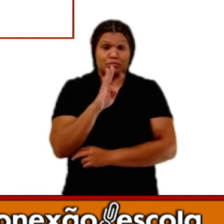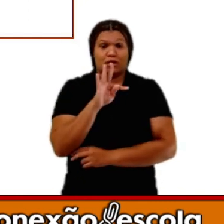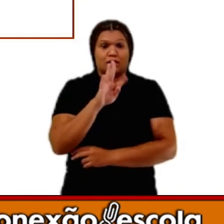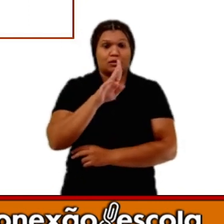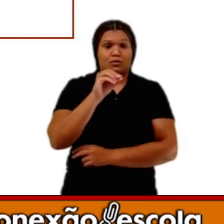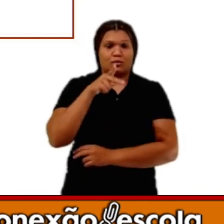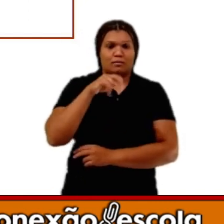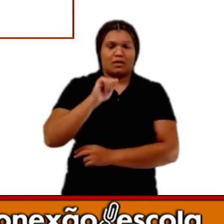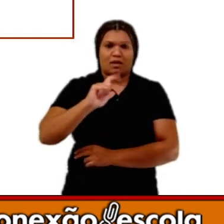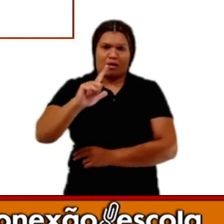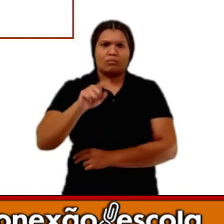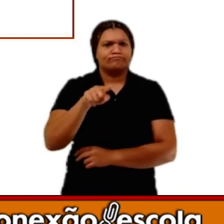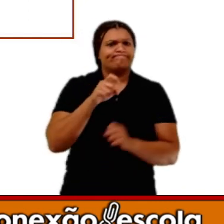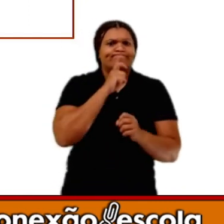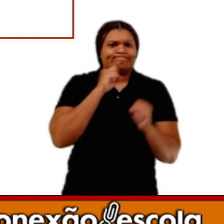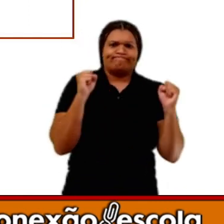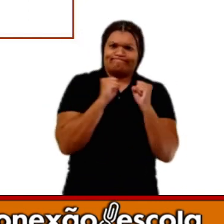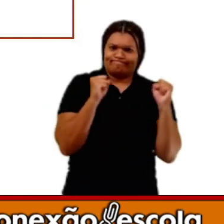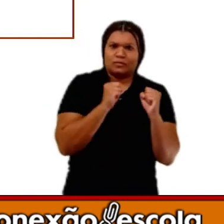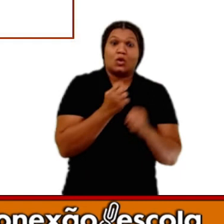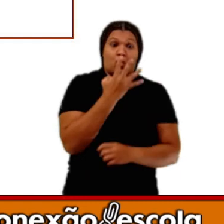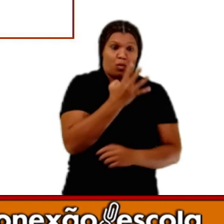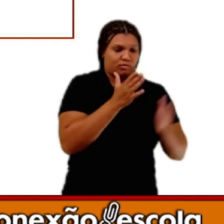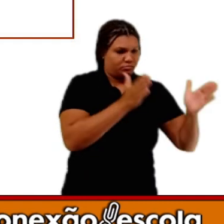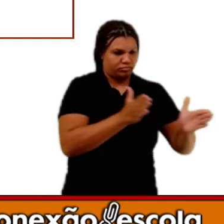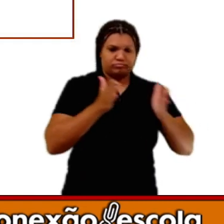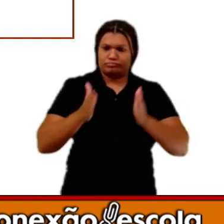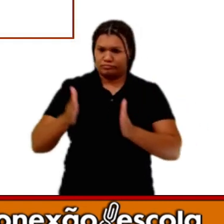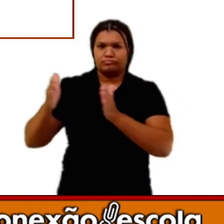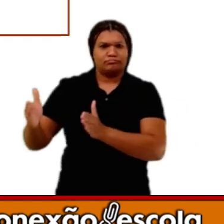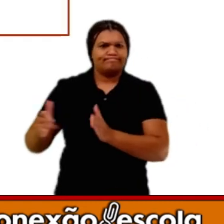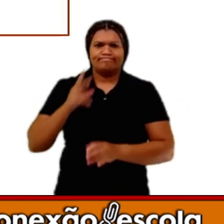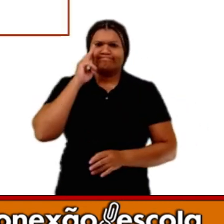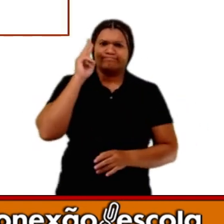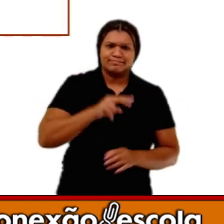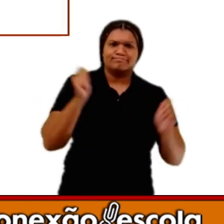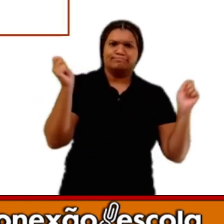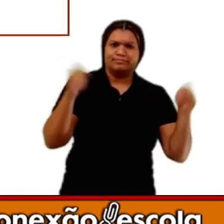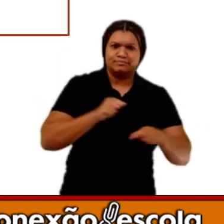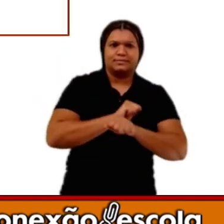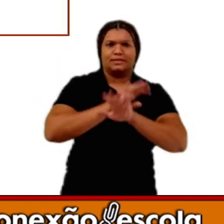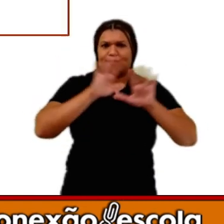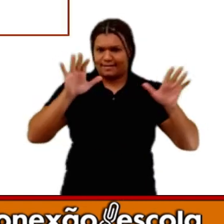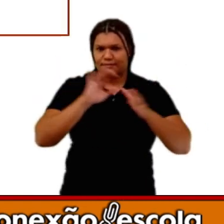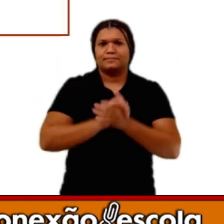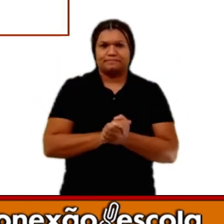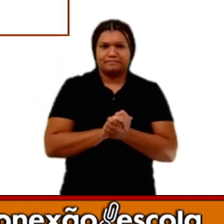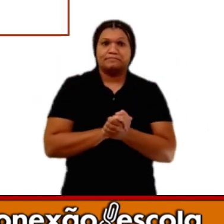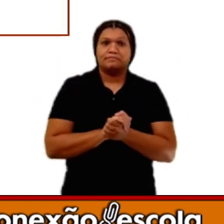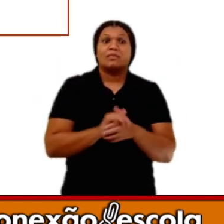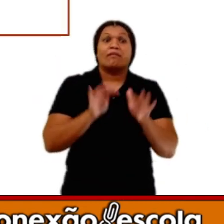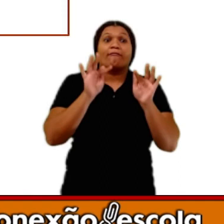ano são bem definidas nesse bioma, também conhecido como campos sulinos. E,